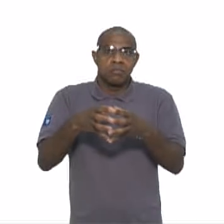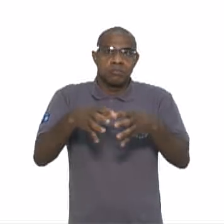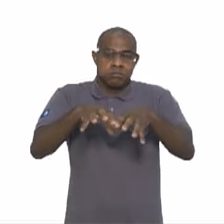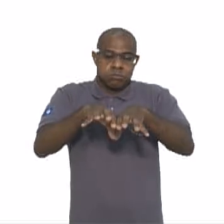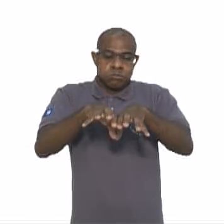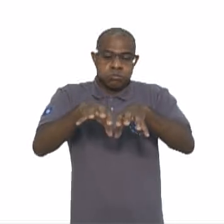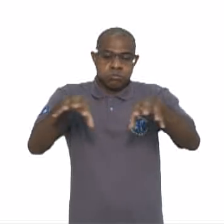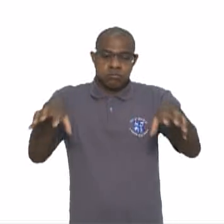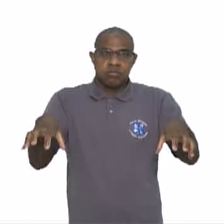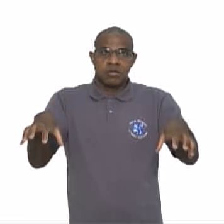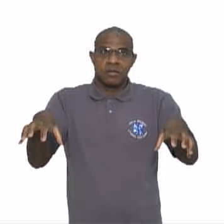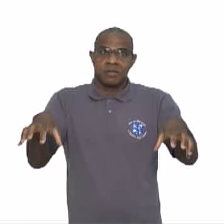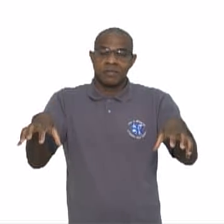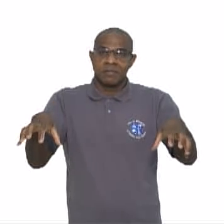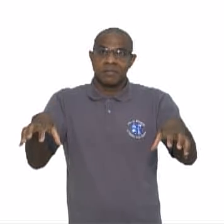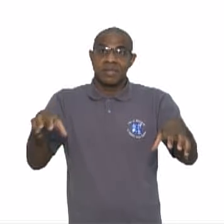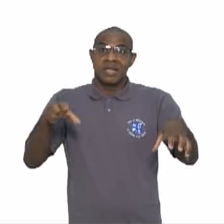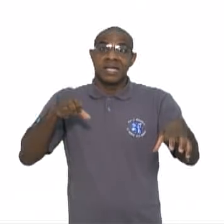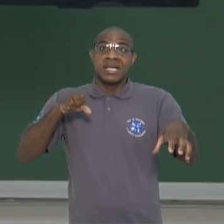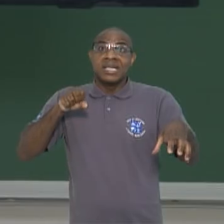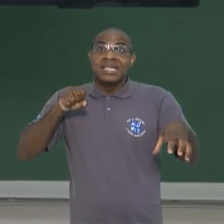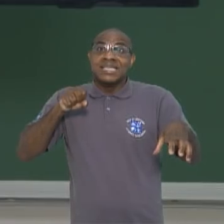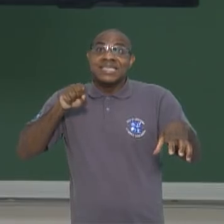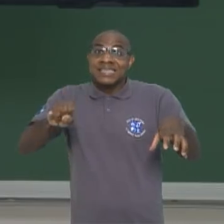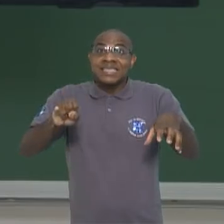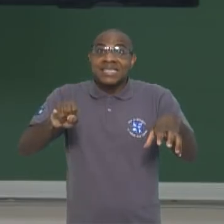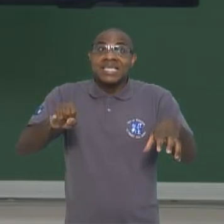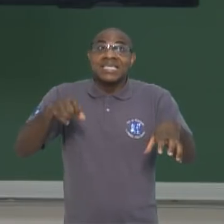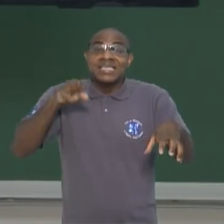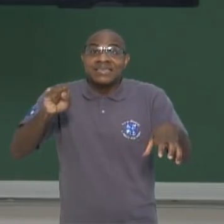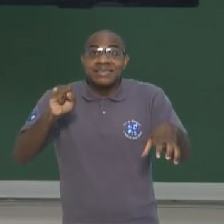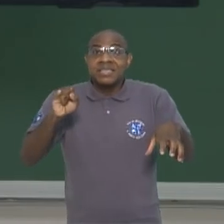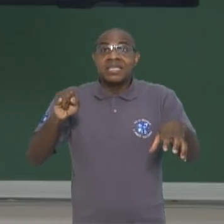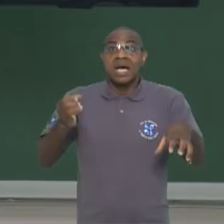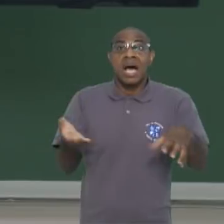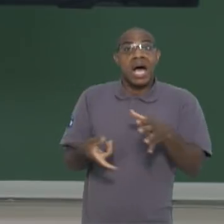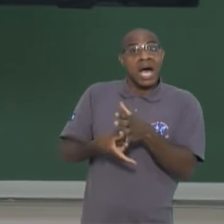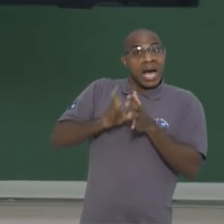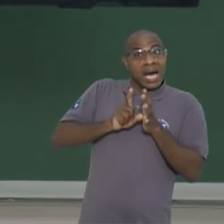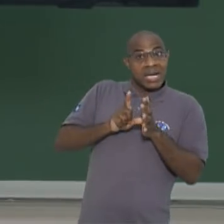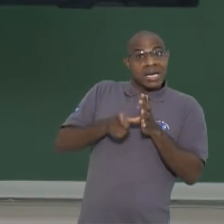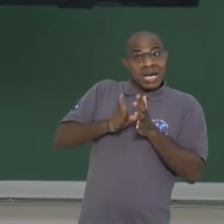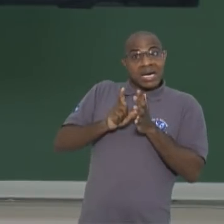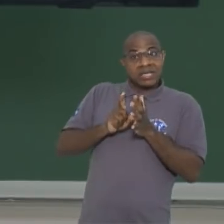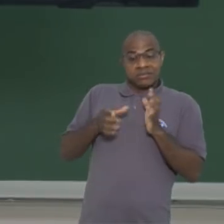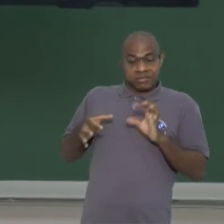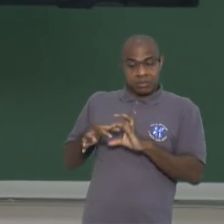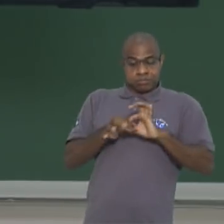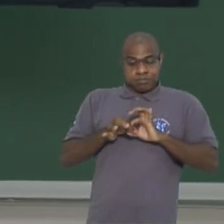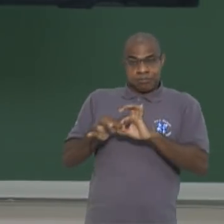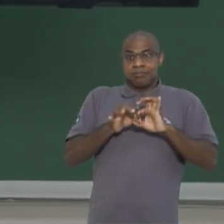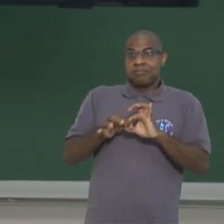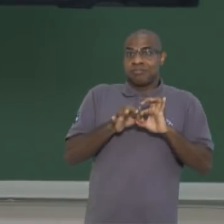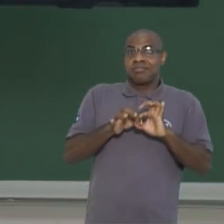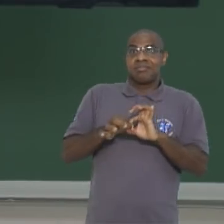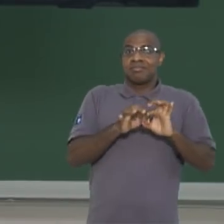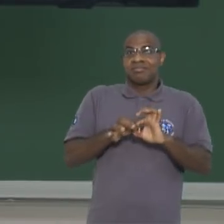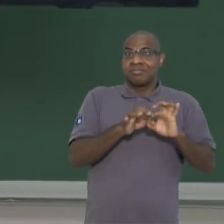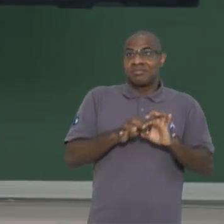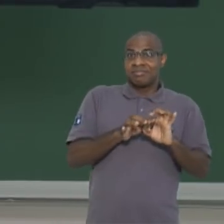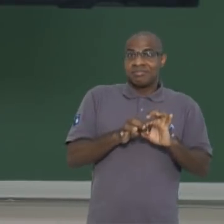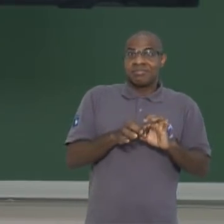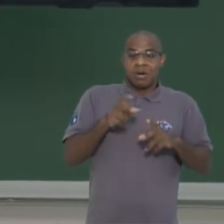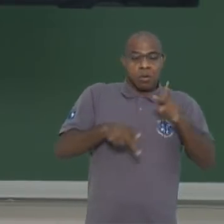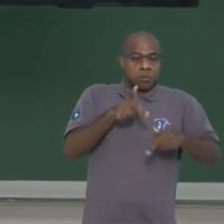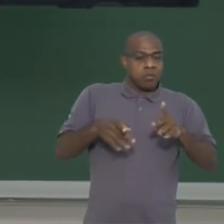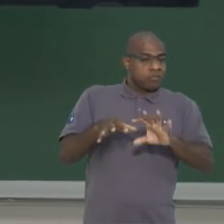Por quê? Porque se em Clovis a gente tem uma centralização de poder, dividindo entre os seus filhos, a gente tem uma descentralização